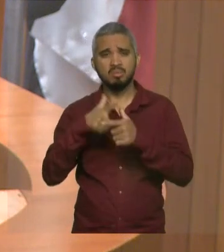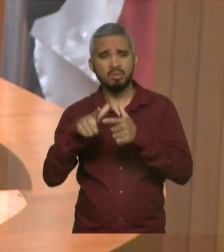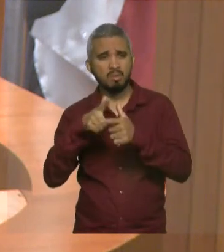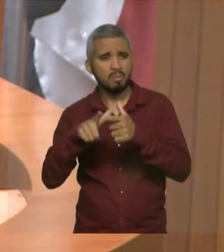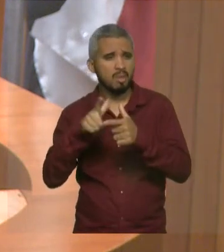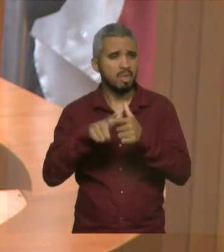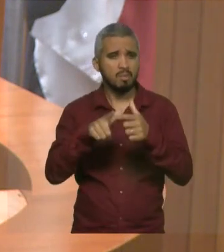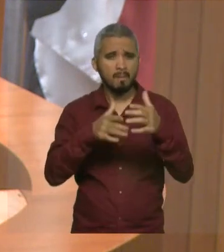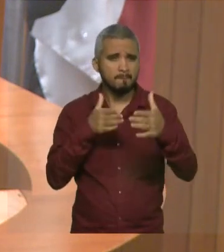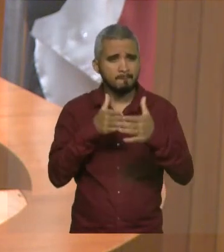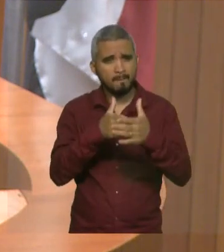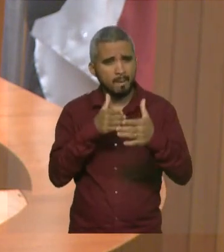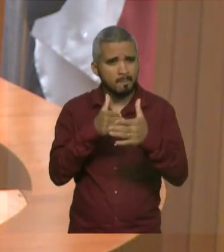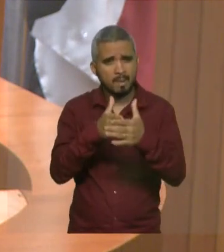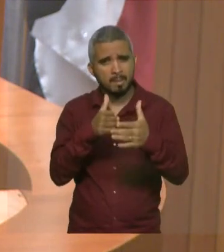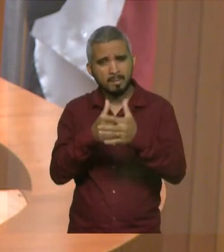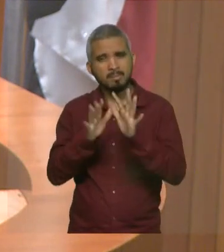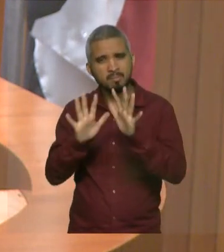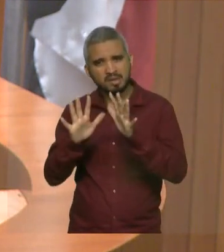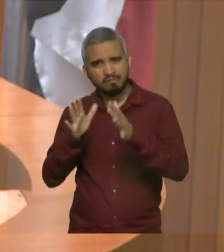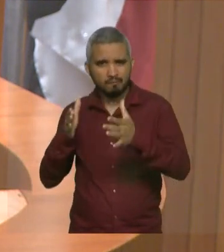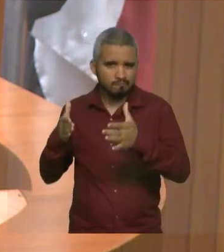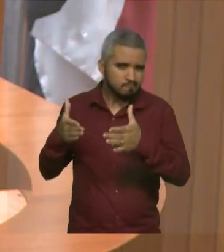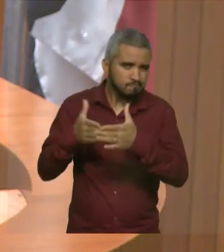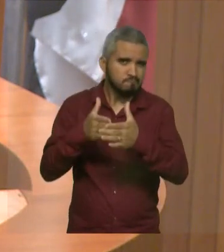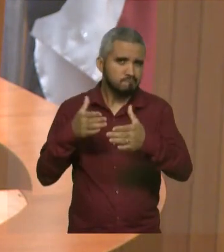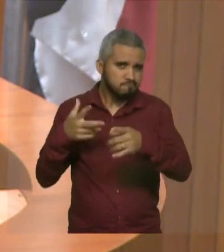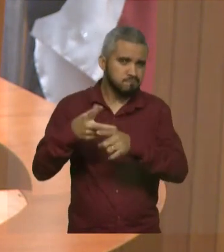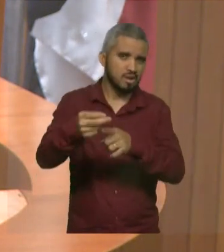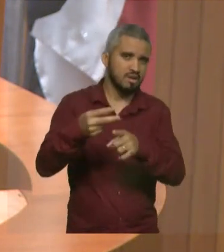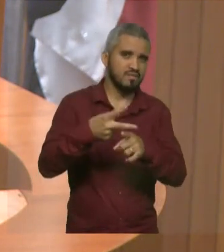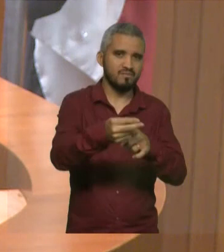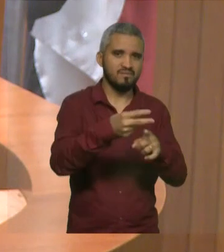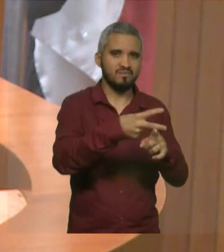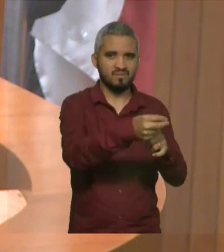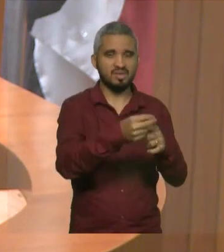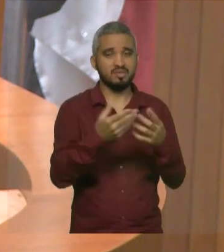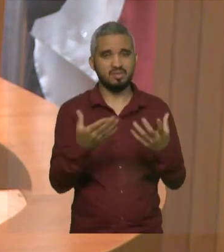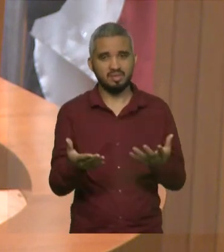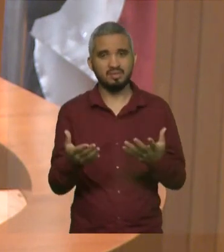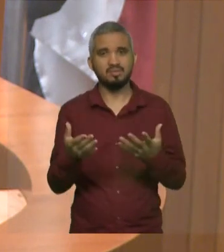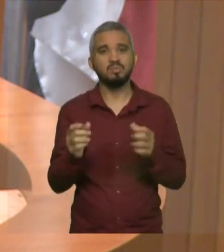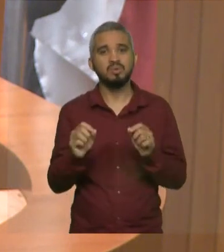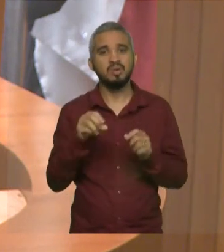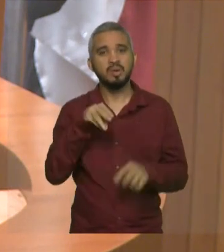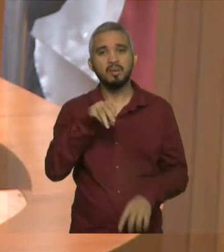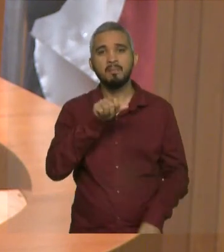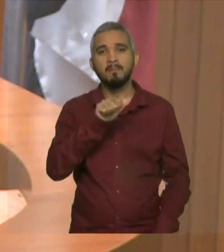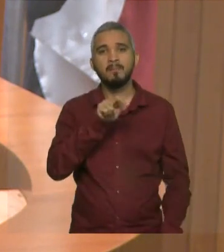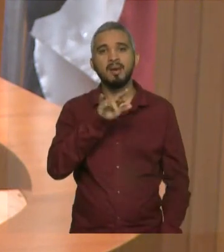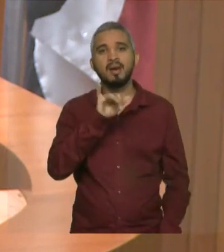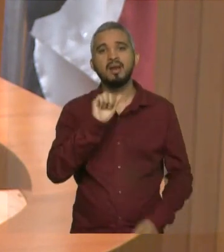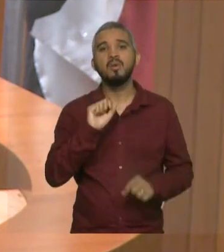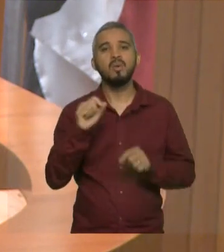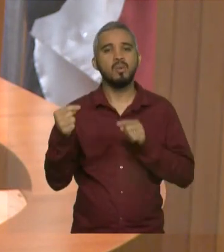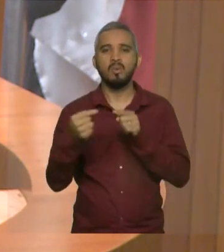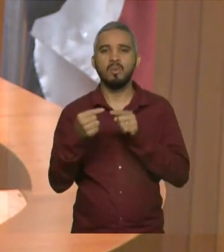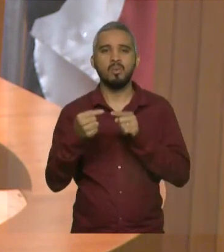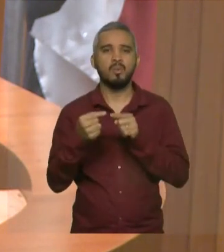isso, deputado Arnaldo Melo, a nossa Detinha tem todos esses predicados que